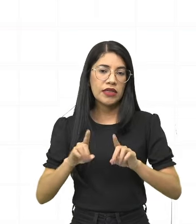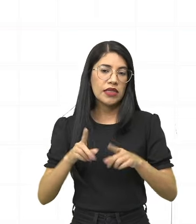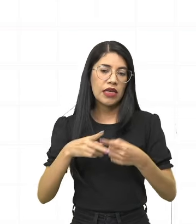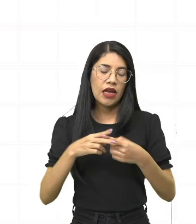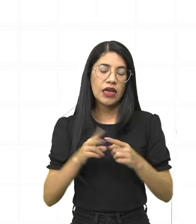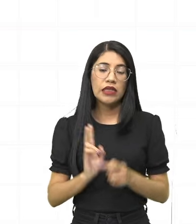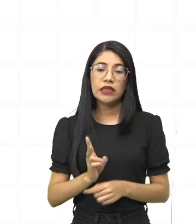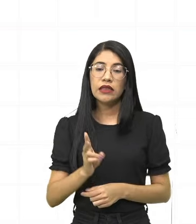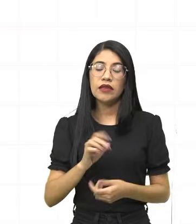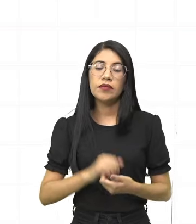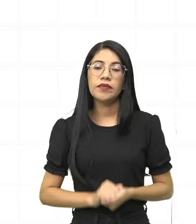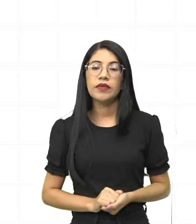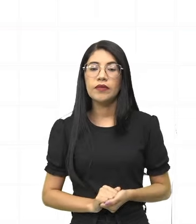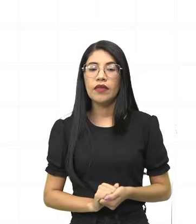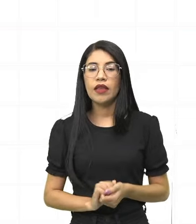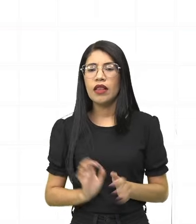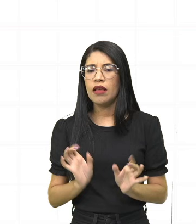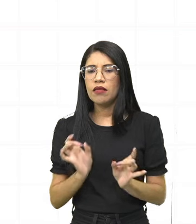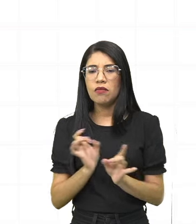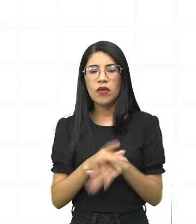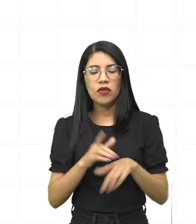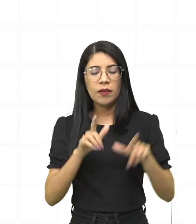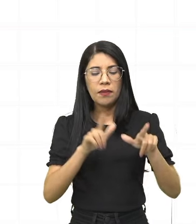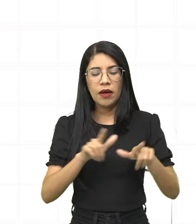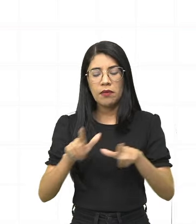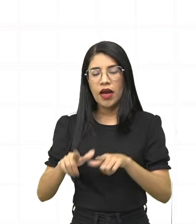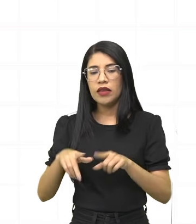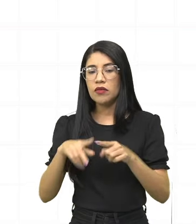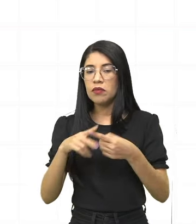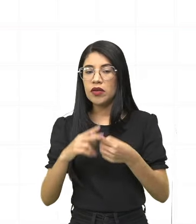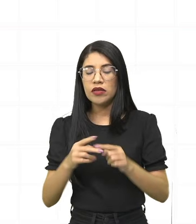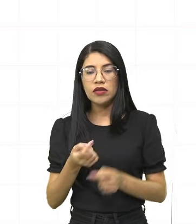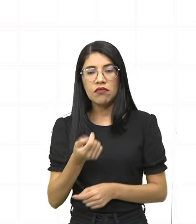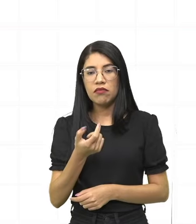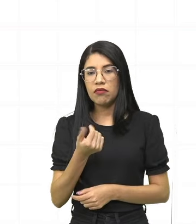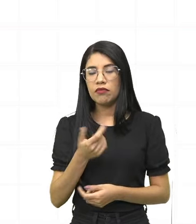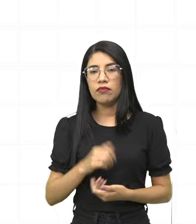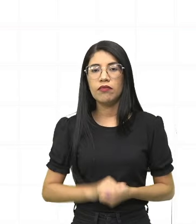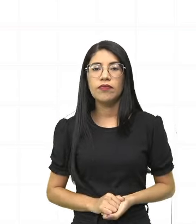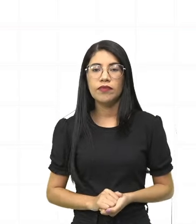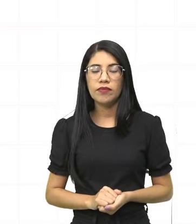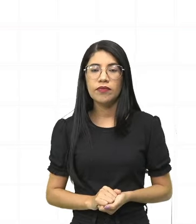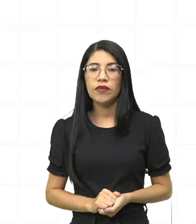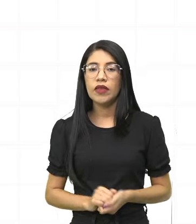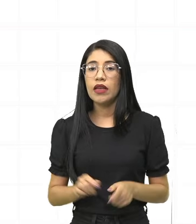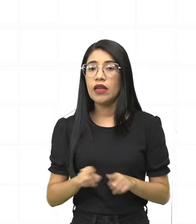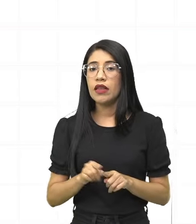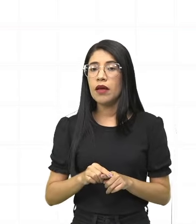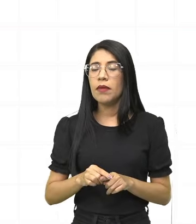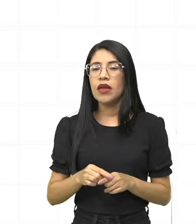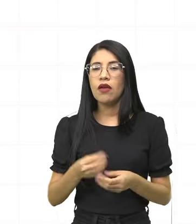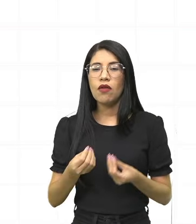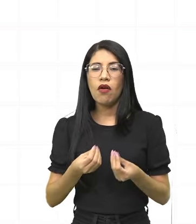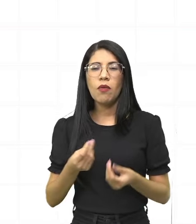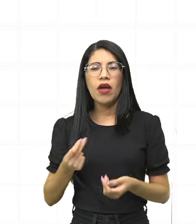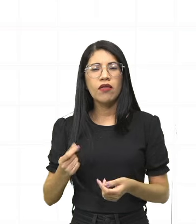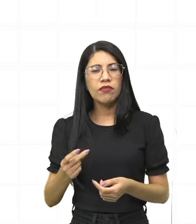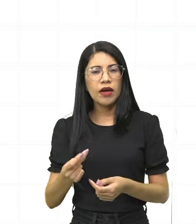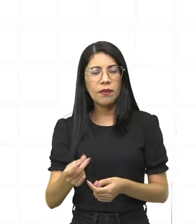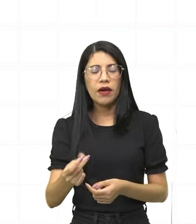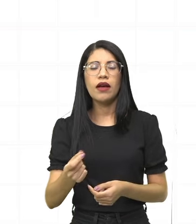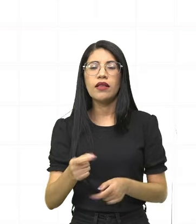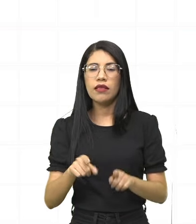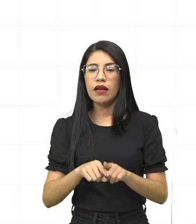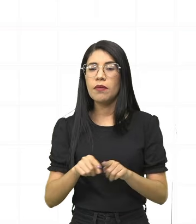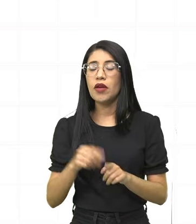são instaladas, aí a gente tem essa baixa manutenção que vai ser feita, né? A vida útil também, é considerada longa.